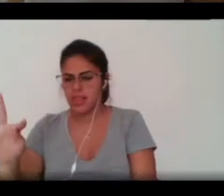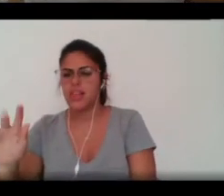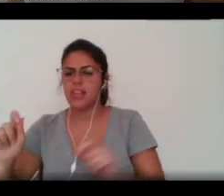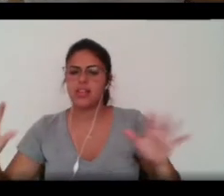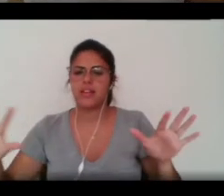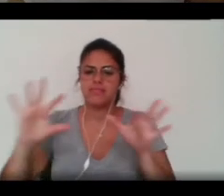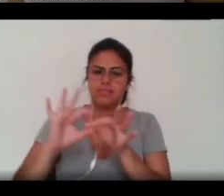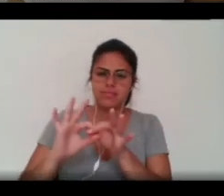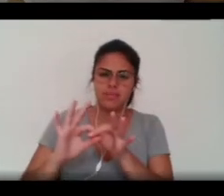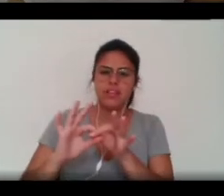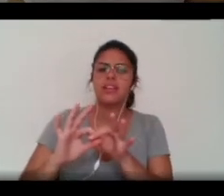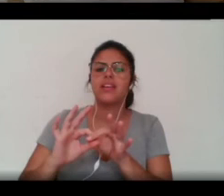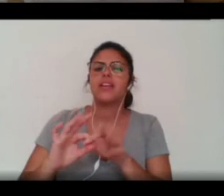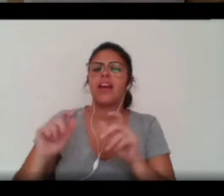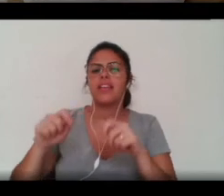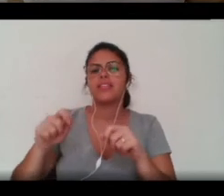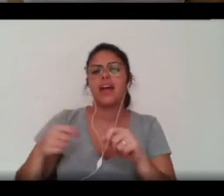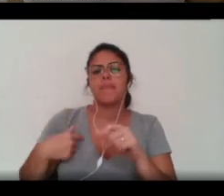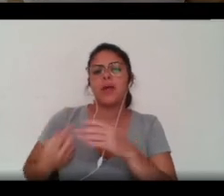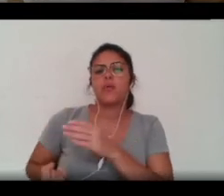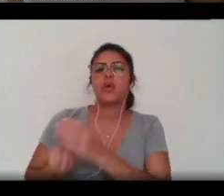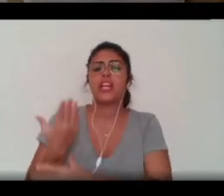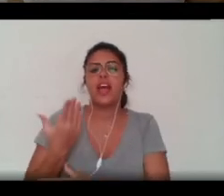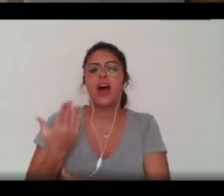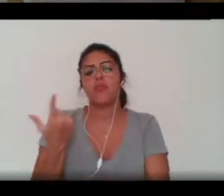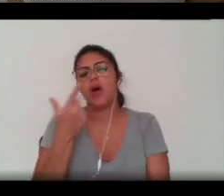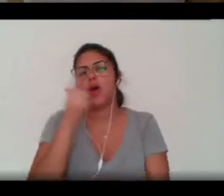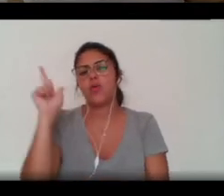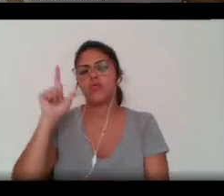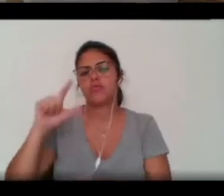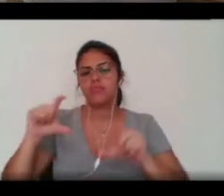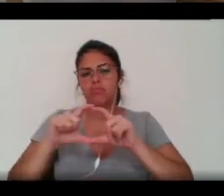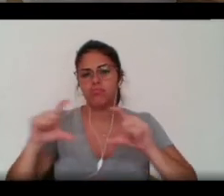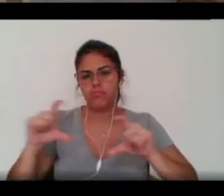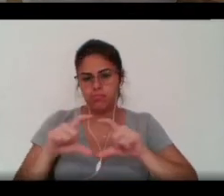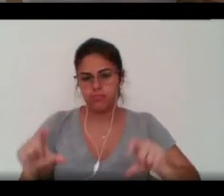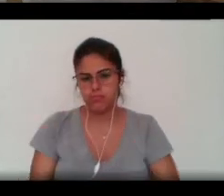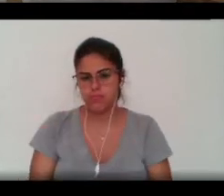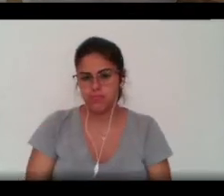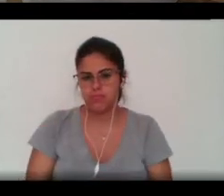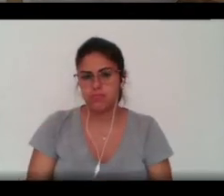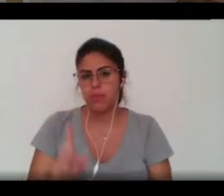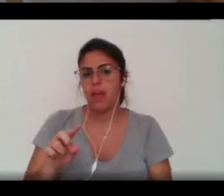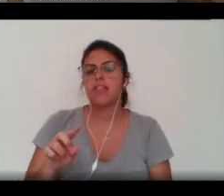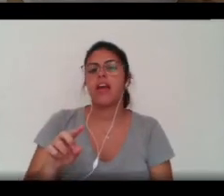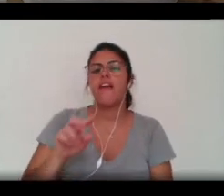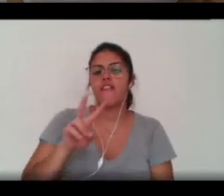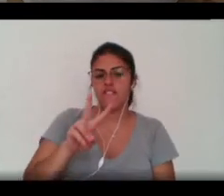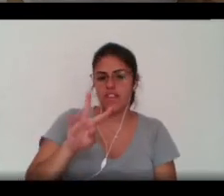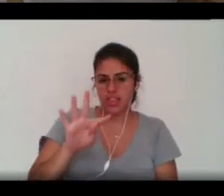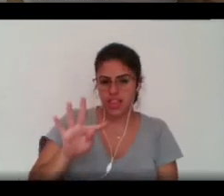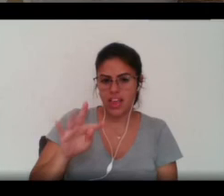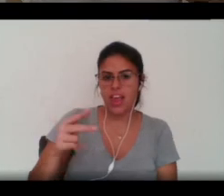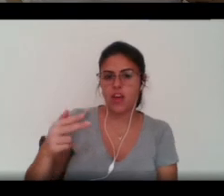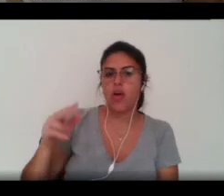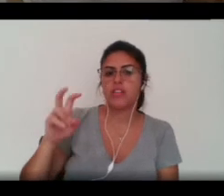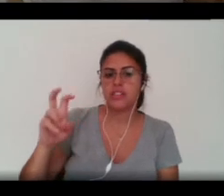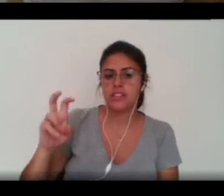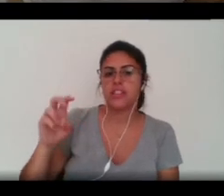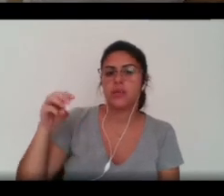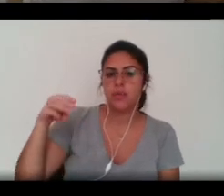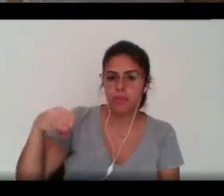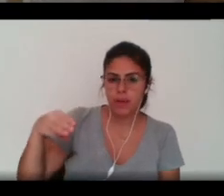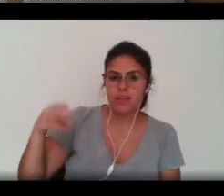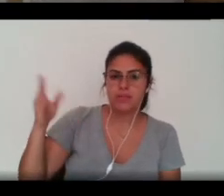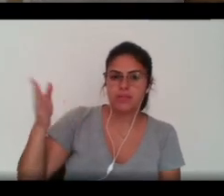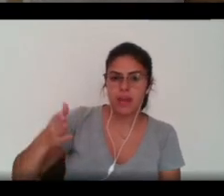V para qualquer t vai ser 5 metros por segundo. É essa equação aqui, ó. 5 metros